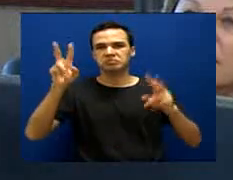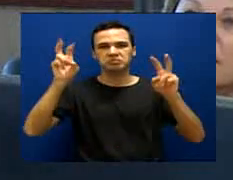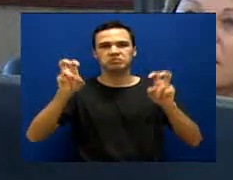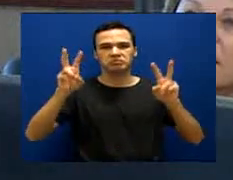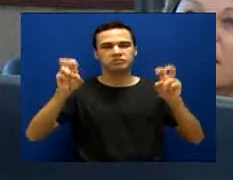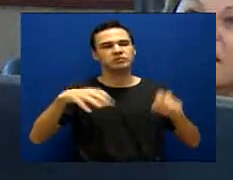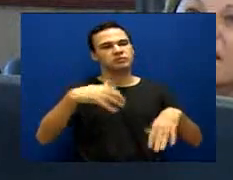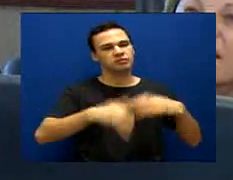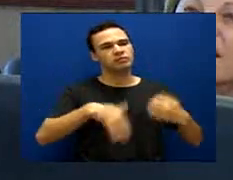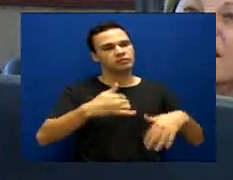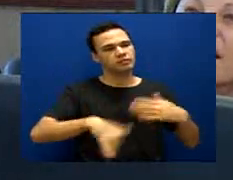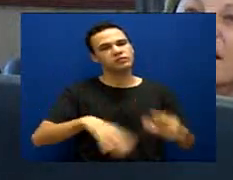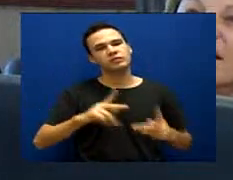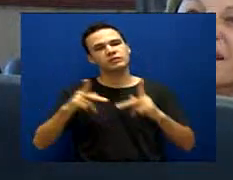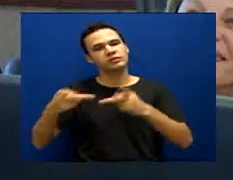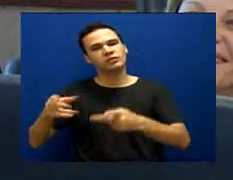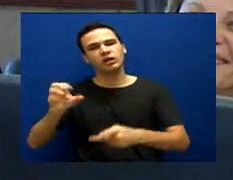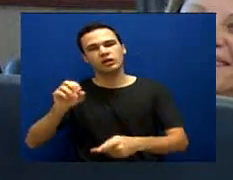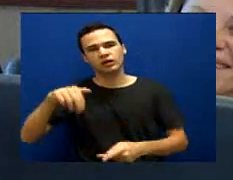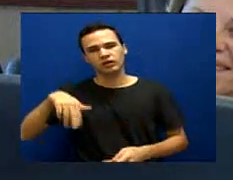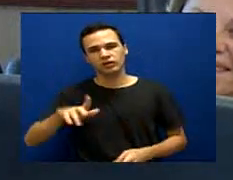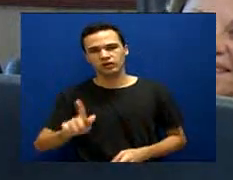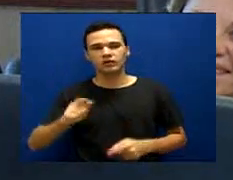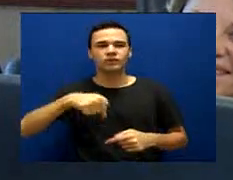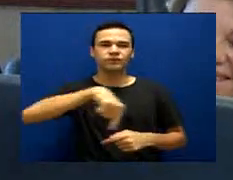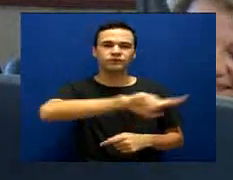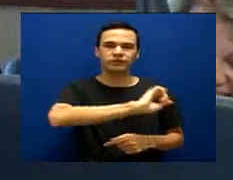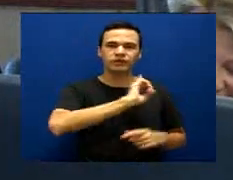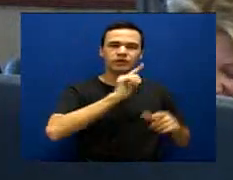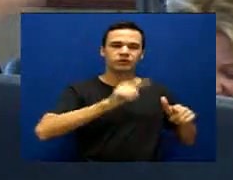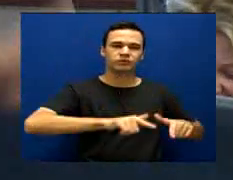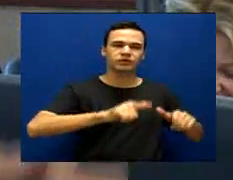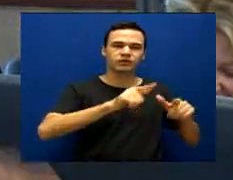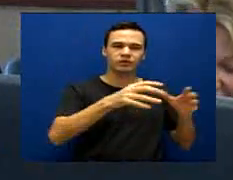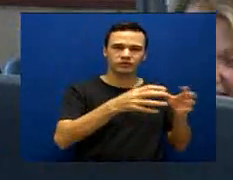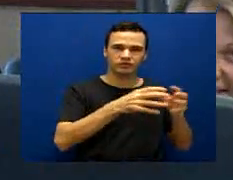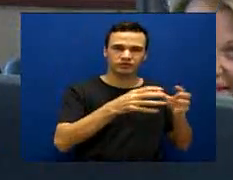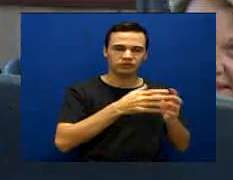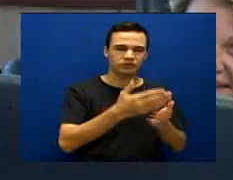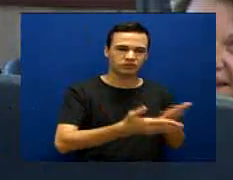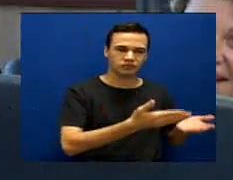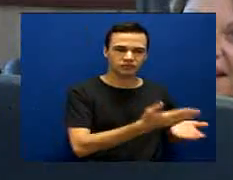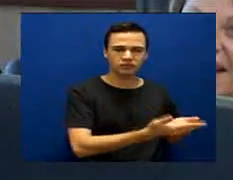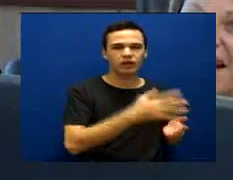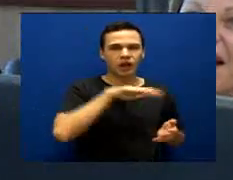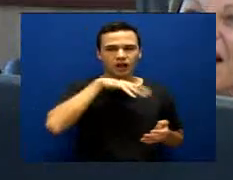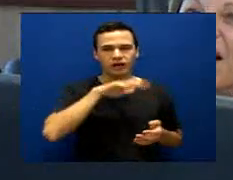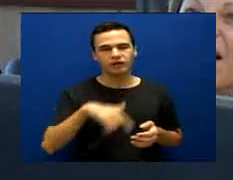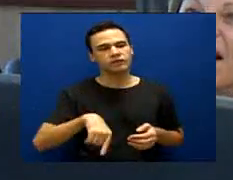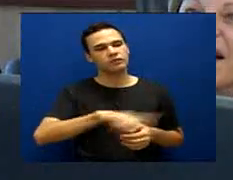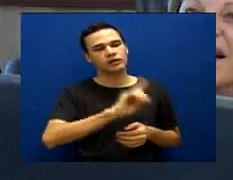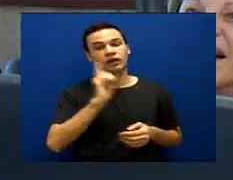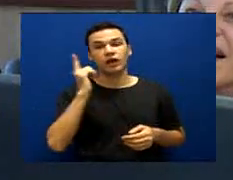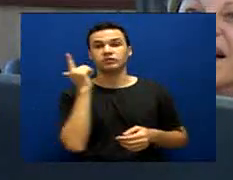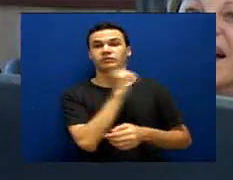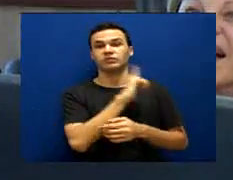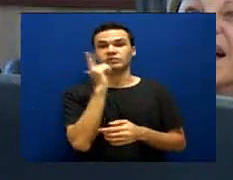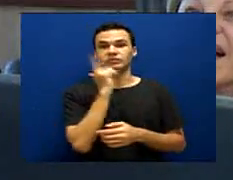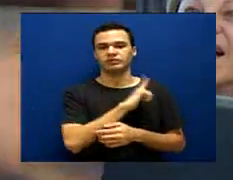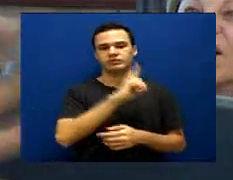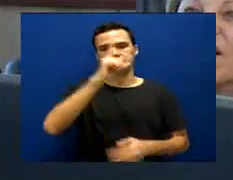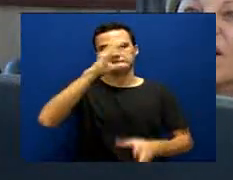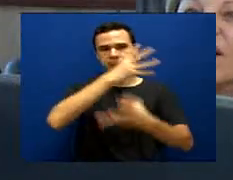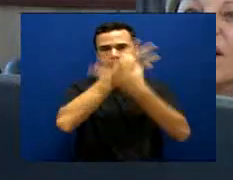defendidos. Visita a ONG, vai nas entidades, aí ganhou, chegou no poder,